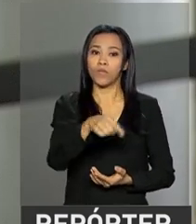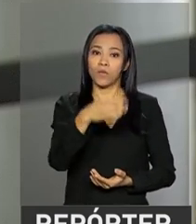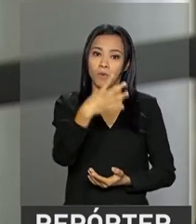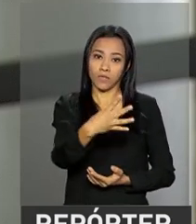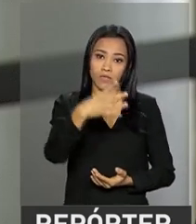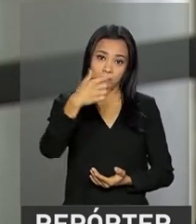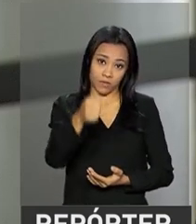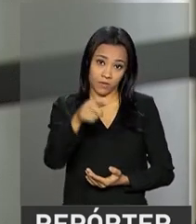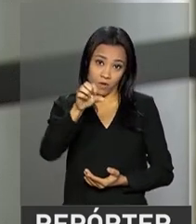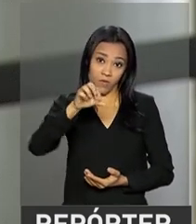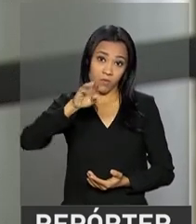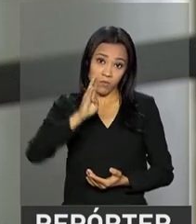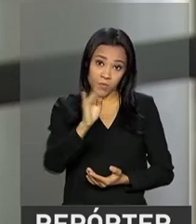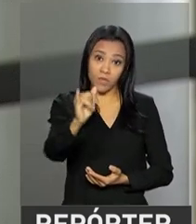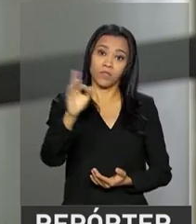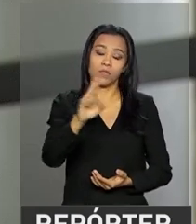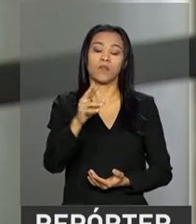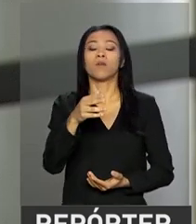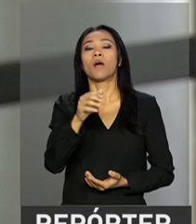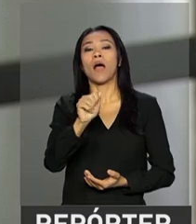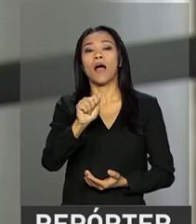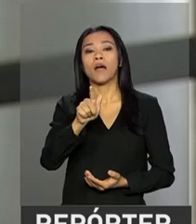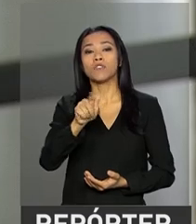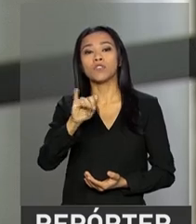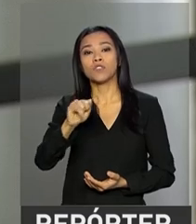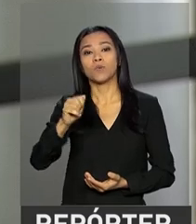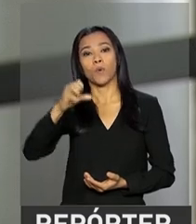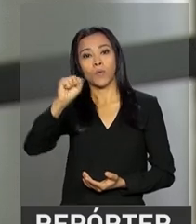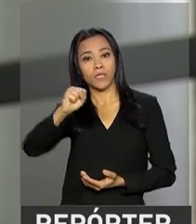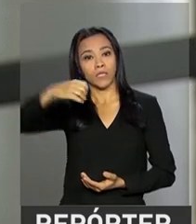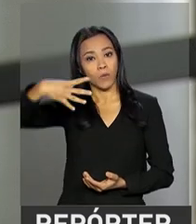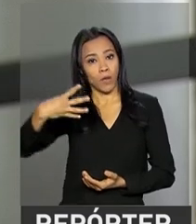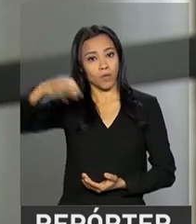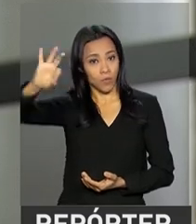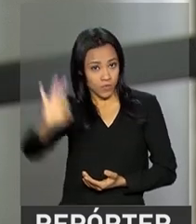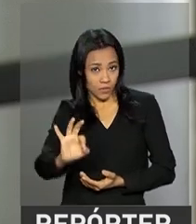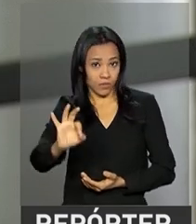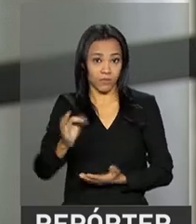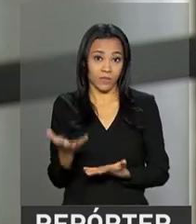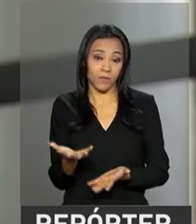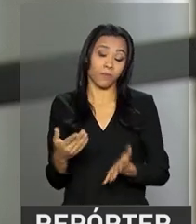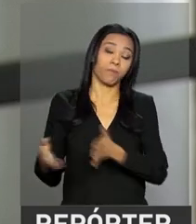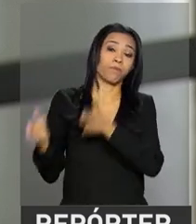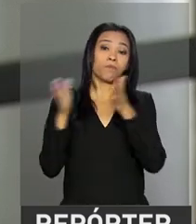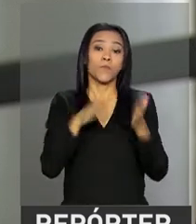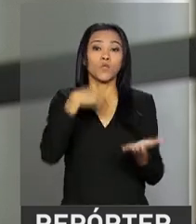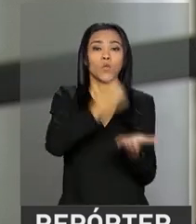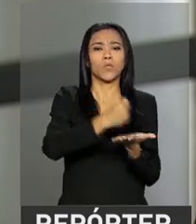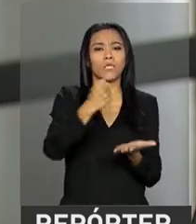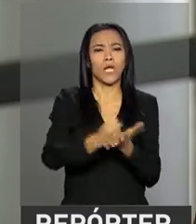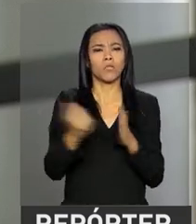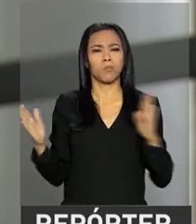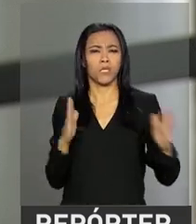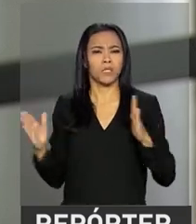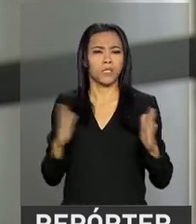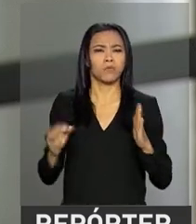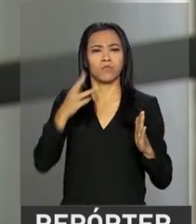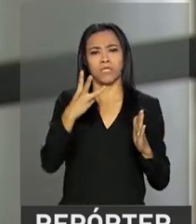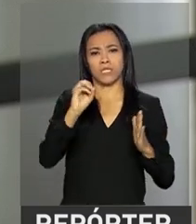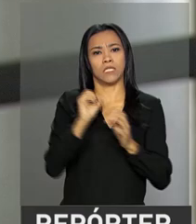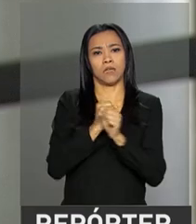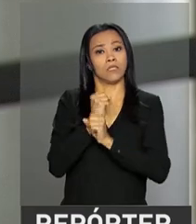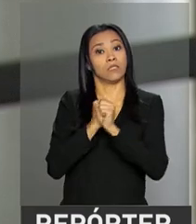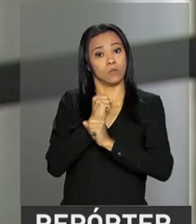de reais ajude 9,84 por cento os contratos têm duração de 30